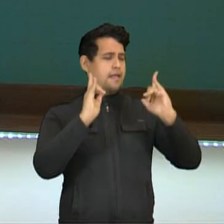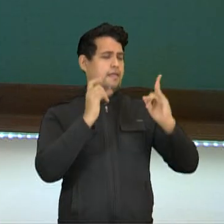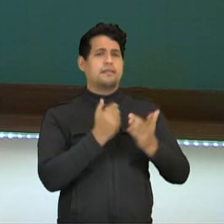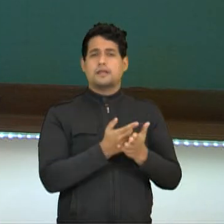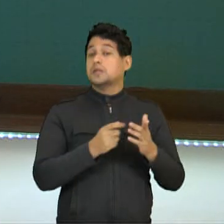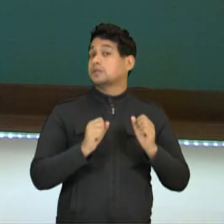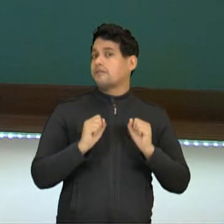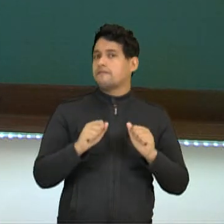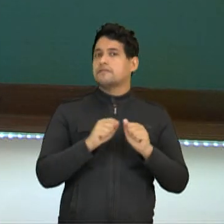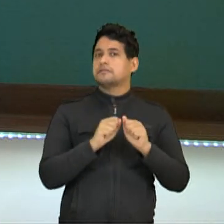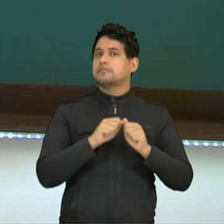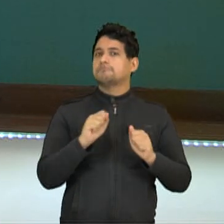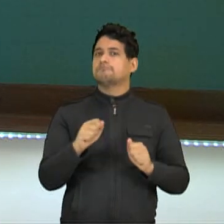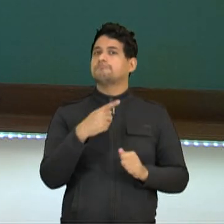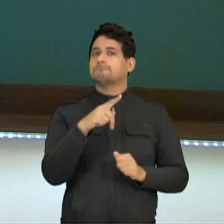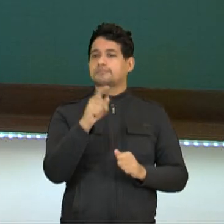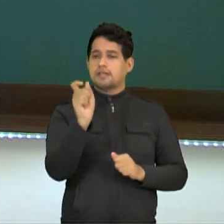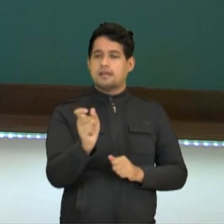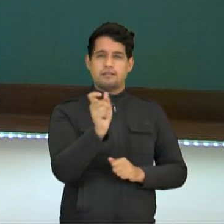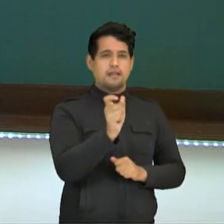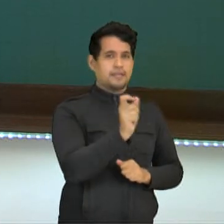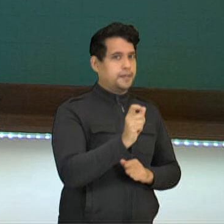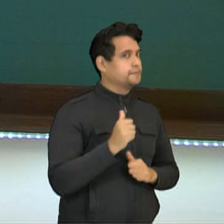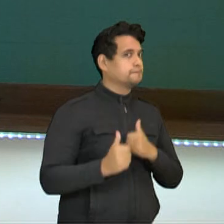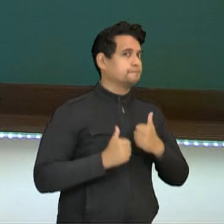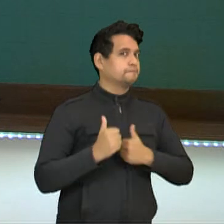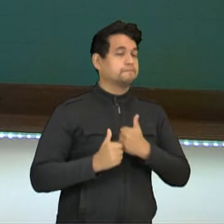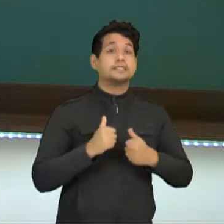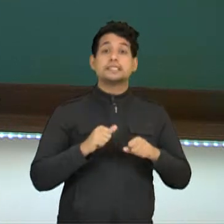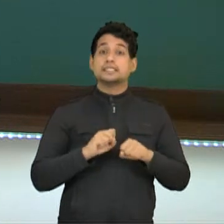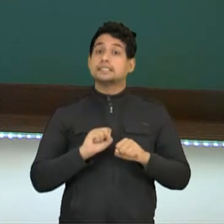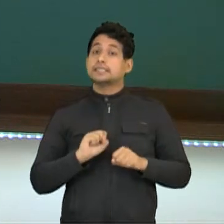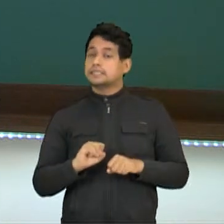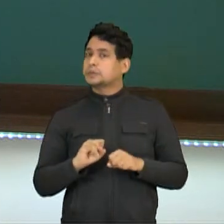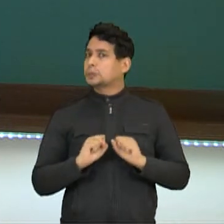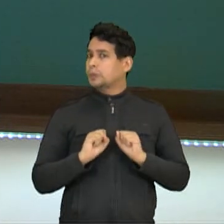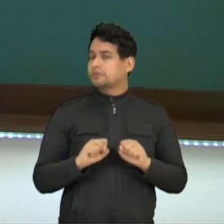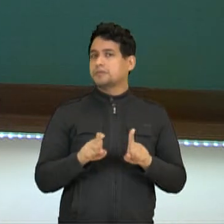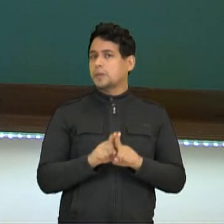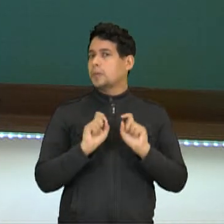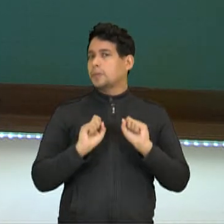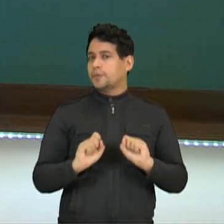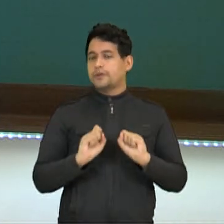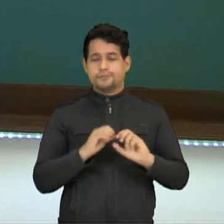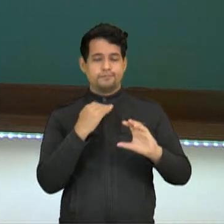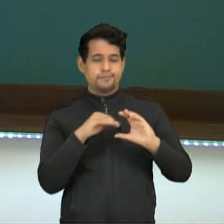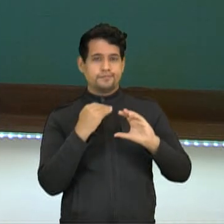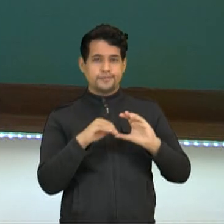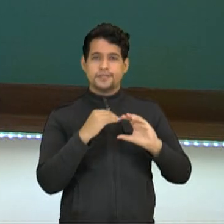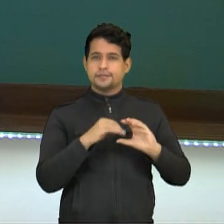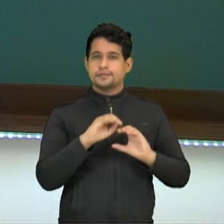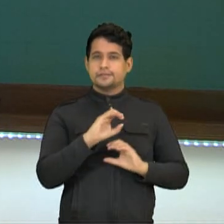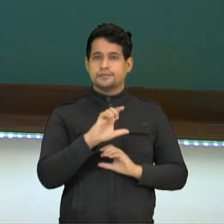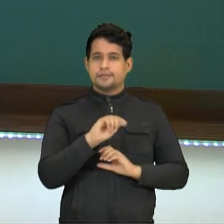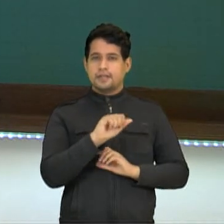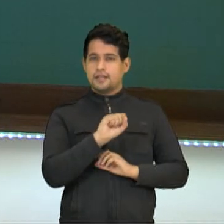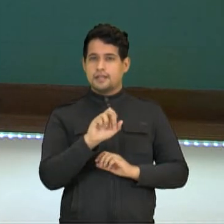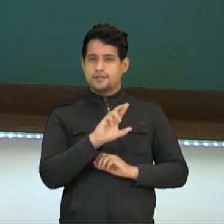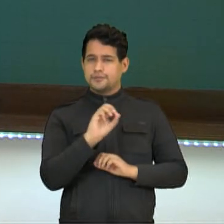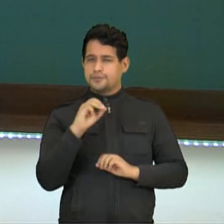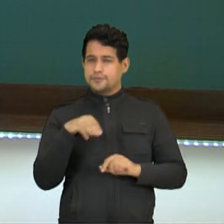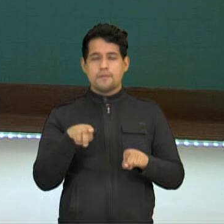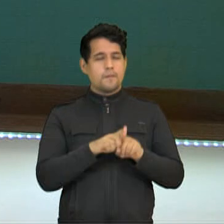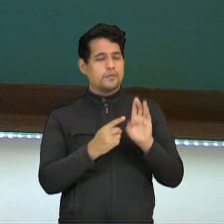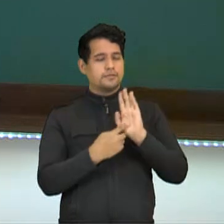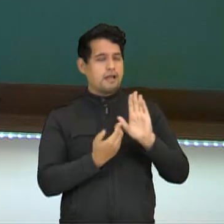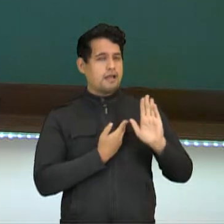aí você vai fazer o teu classified, tá? E, se possível, vai postar lá no Class, vai mostrar para os teus colegas, mostrar